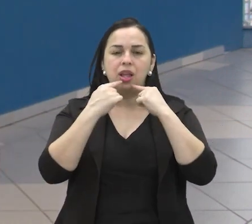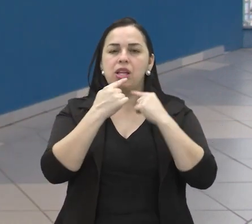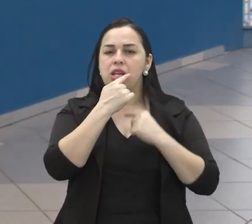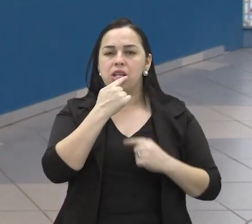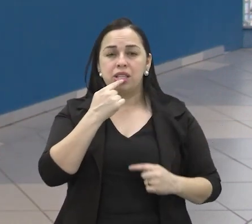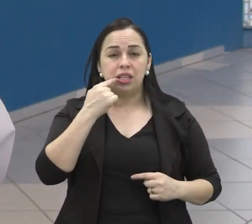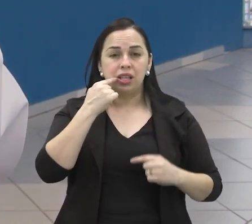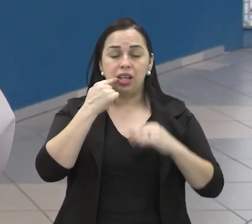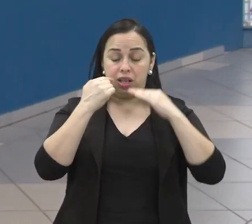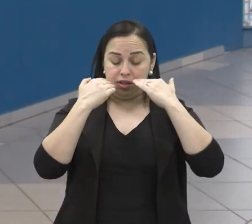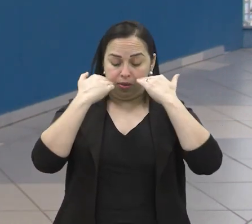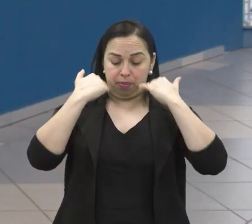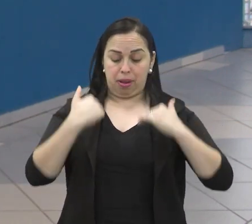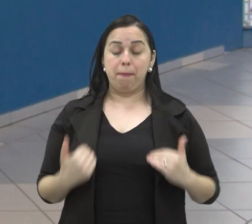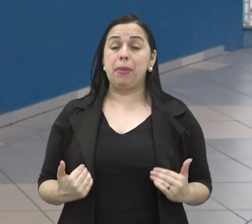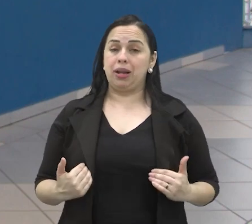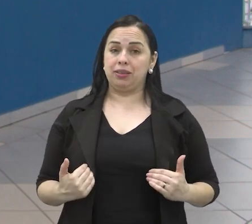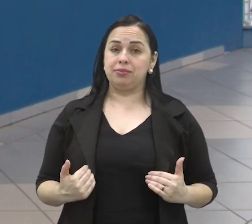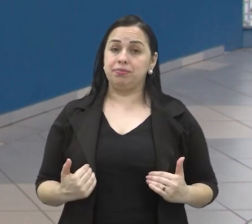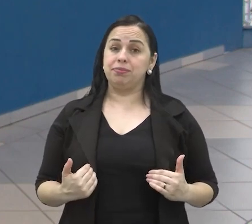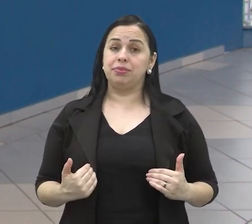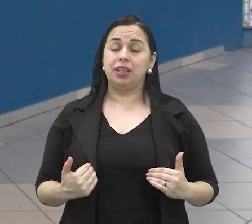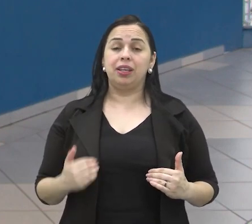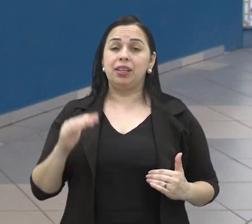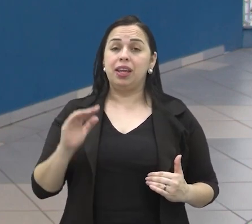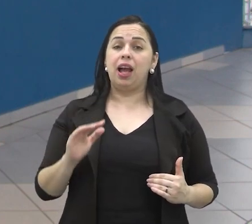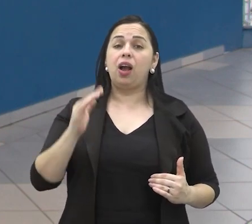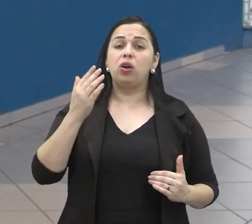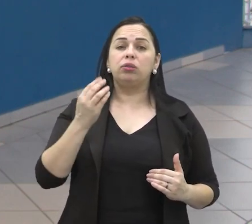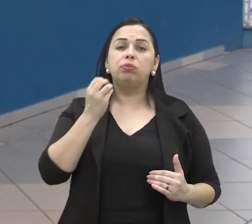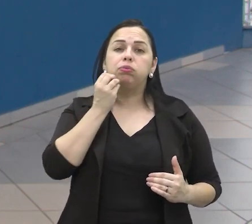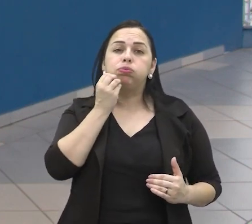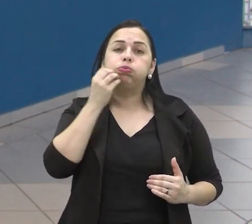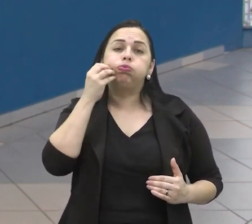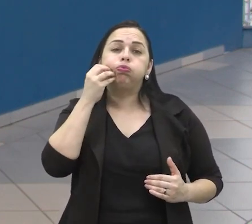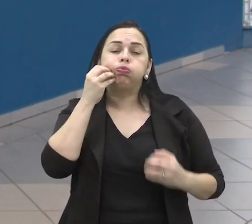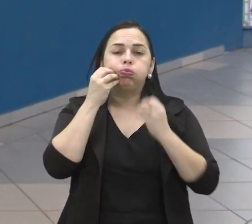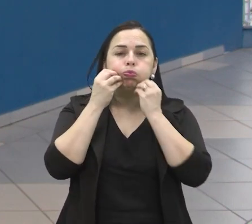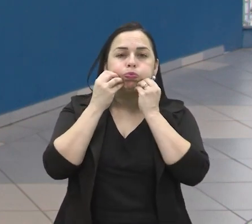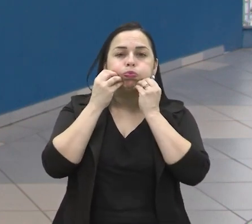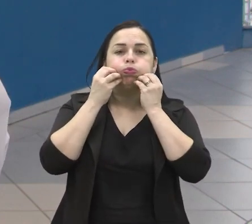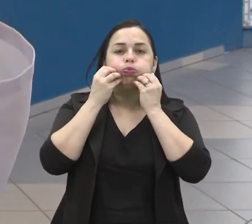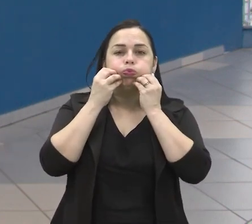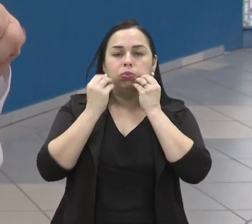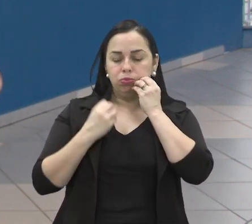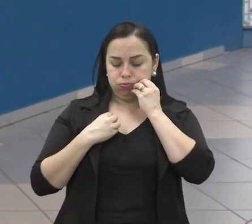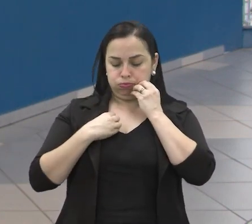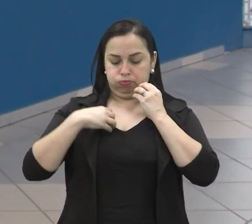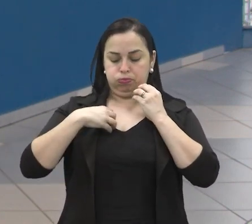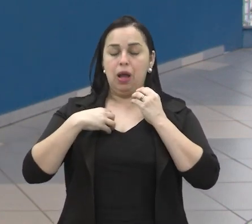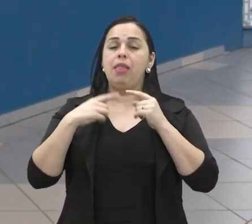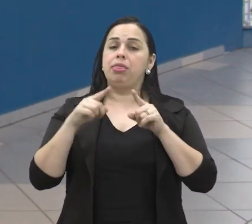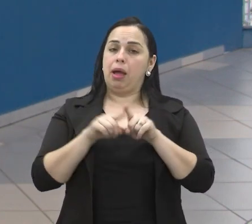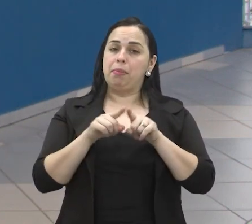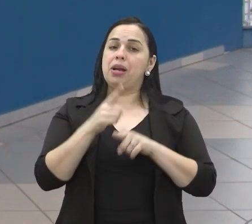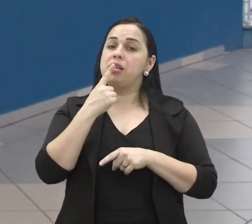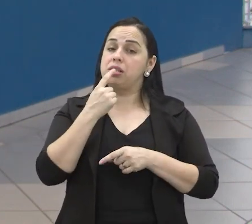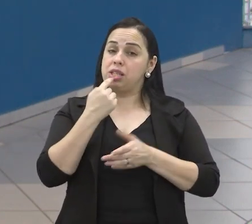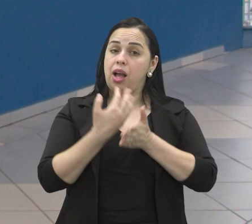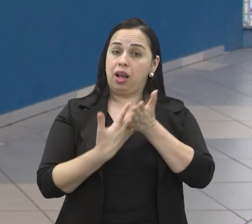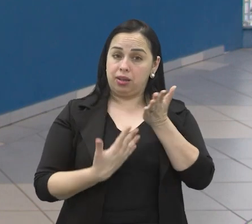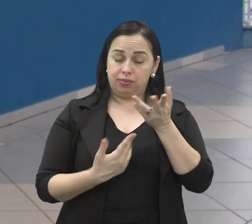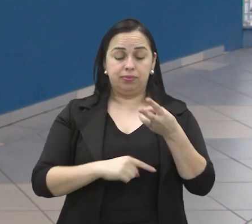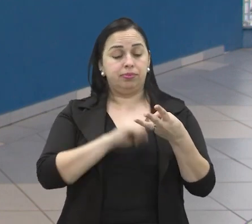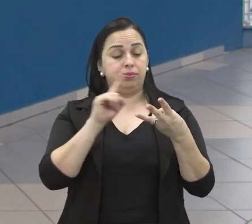ele dá no lábio inferior para baixo, geralmente, e ele provoca feridas ou verrugas que crescem e que